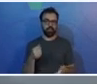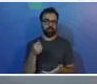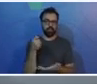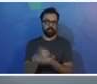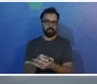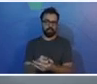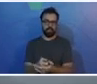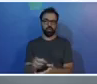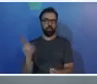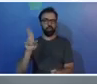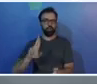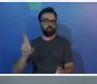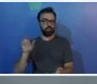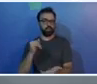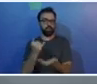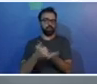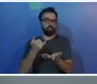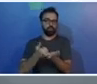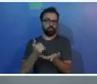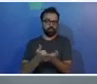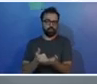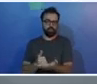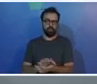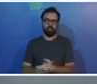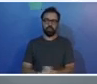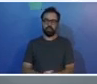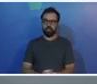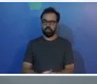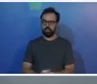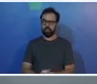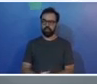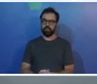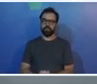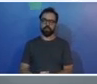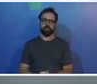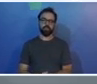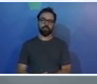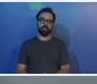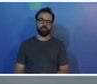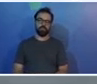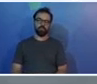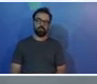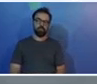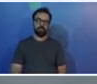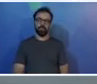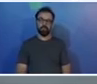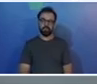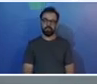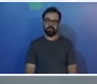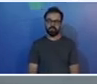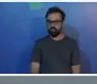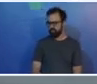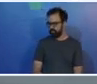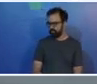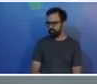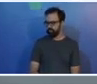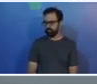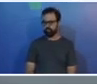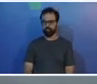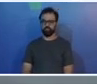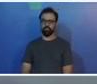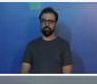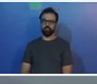Pagar os funcionários públicos e os funcionários do Poder Executivo, Legislativo e Judiciário.